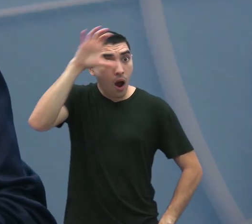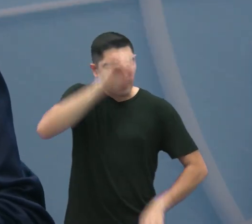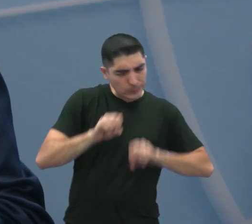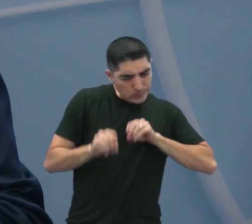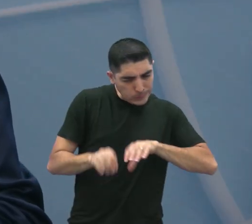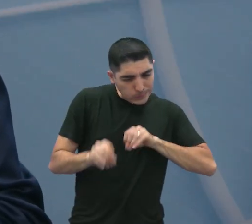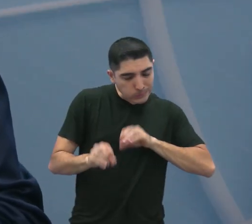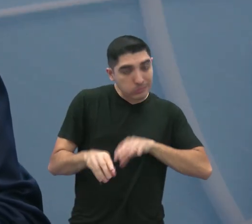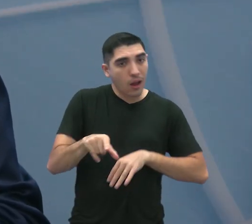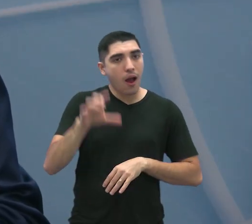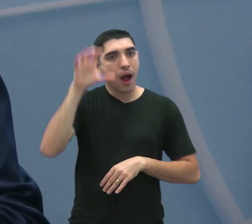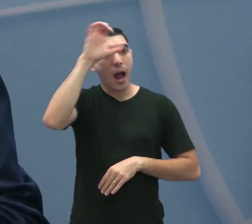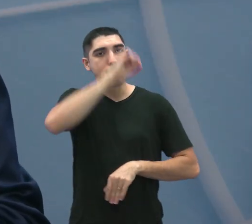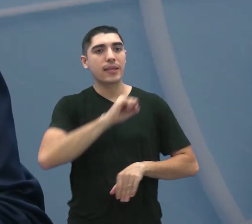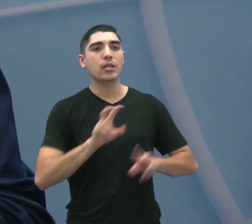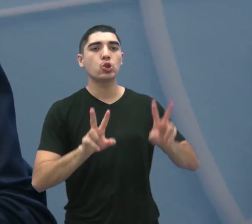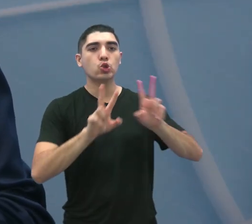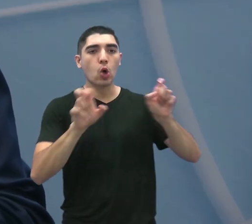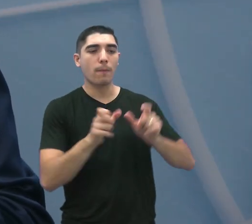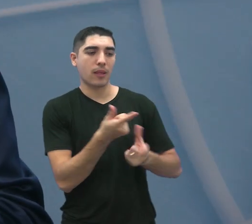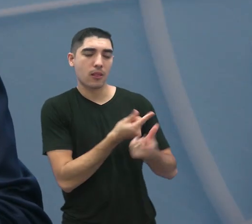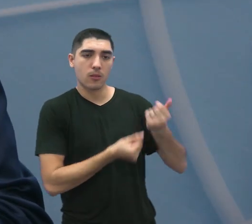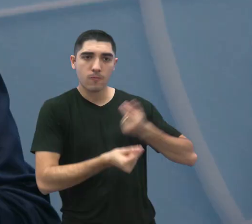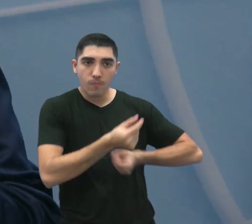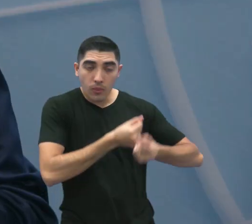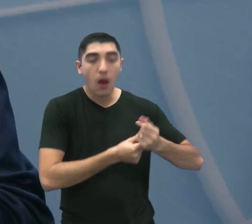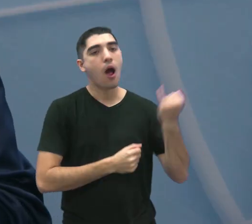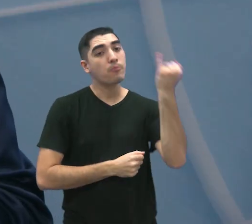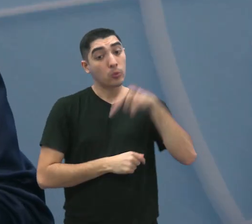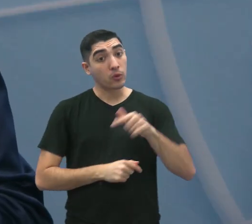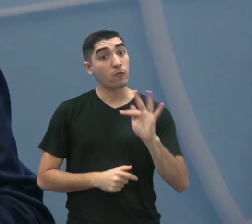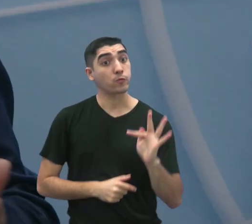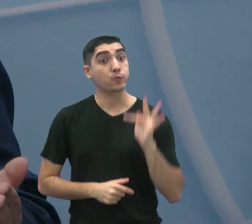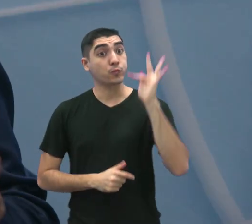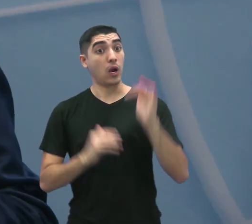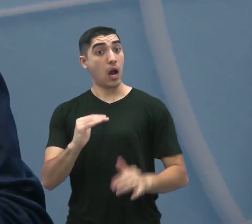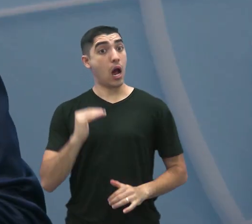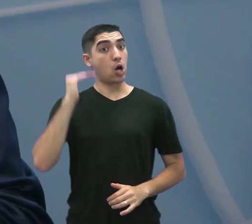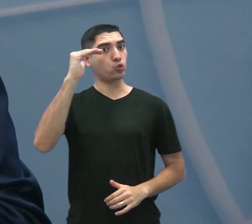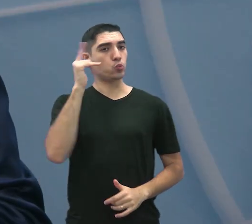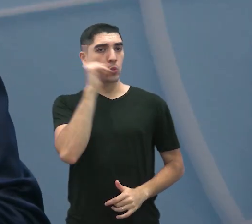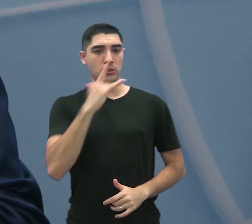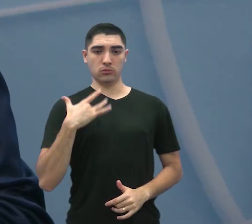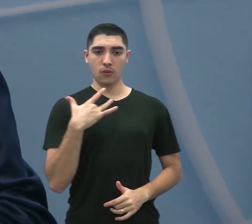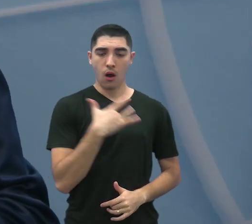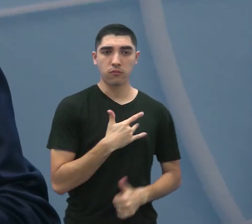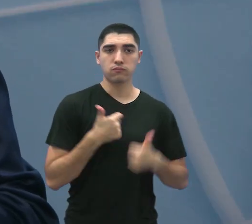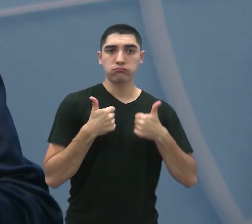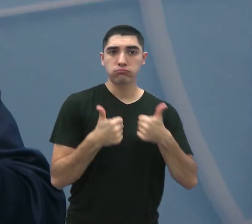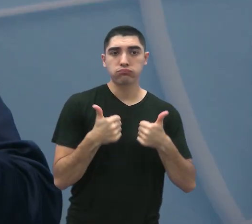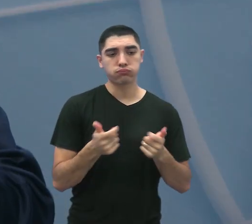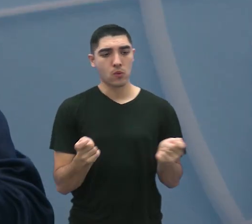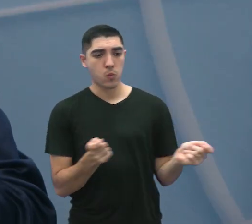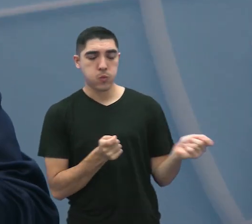diferença para ter uma dívida adulta mais equilibrada e saudável, né, gente, financeiramente. A boa notícia é